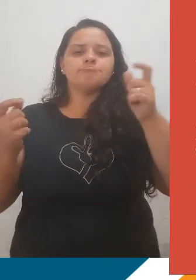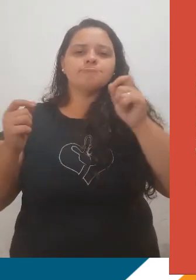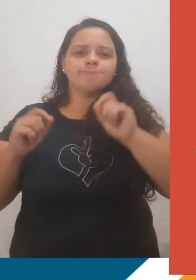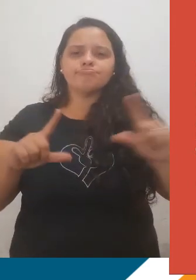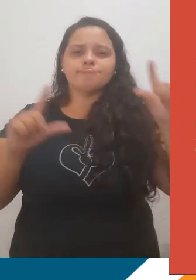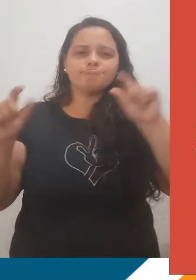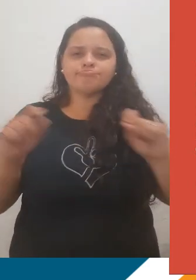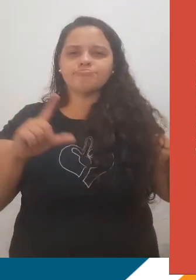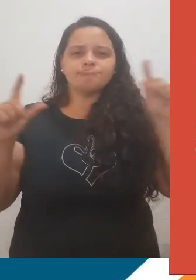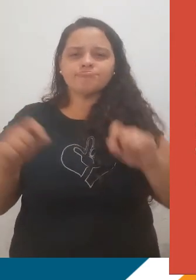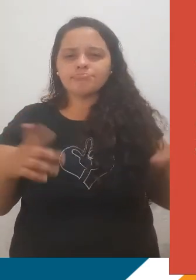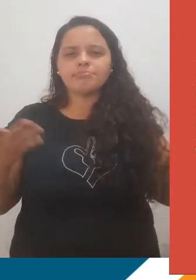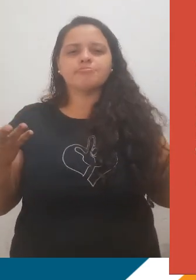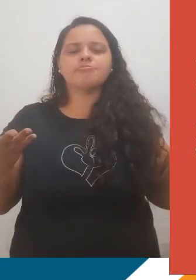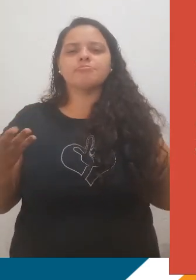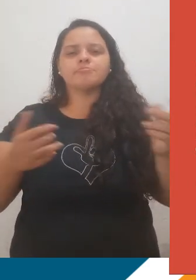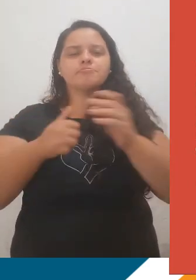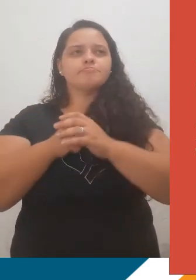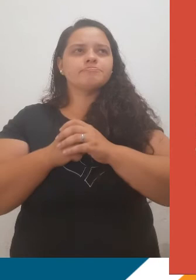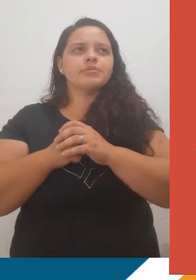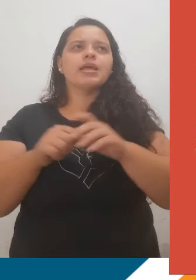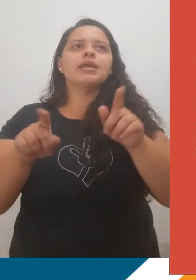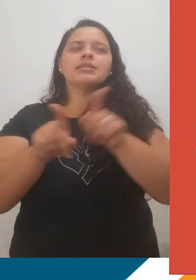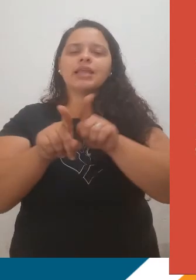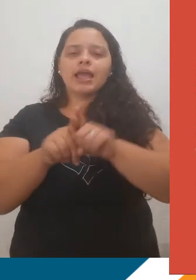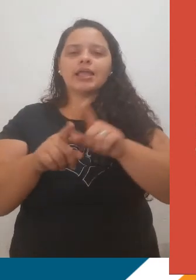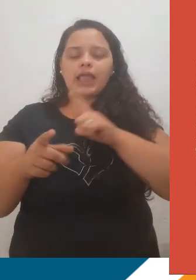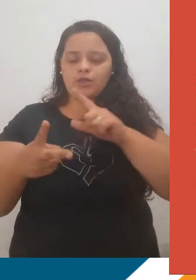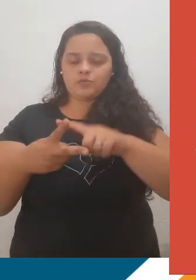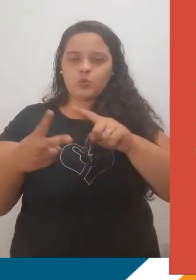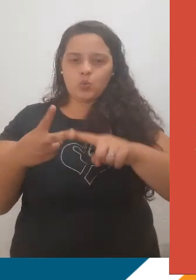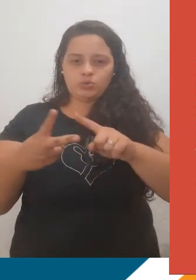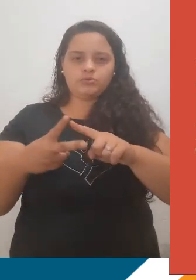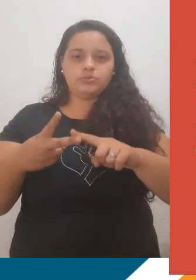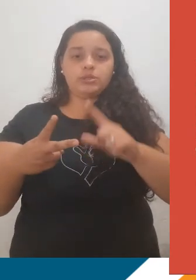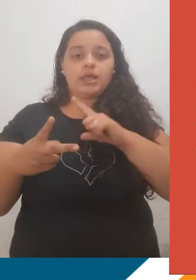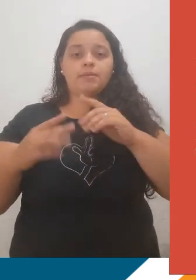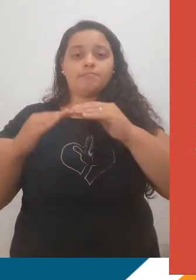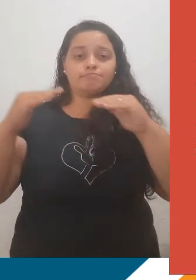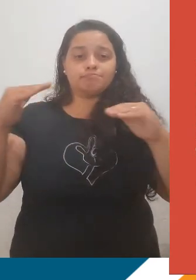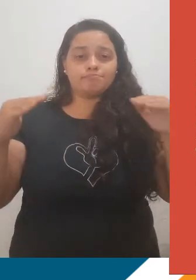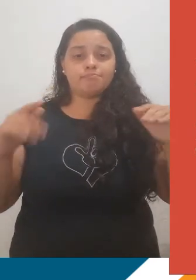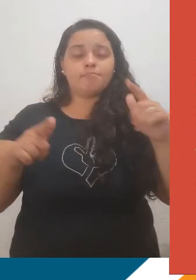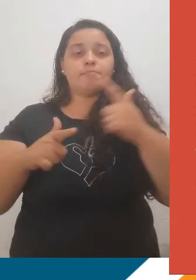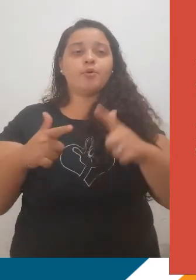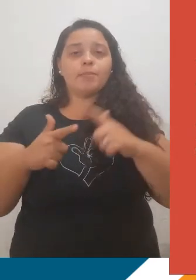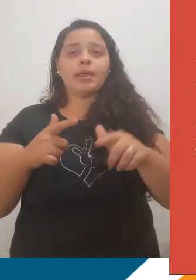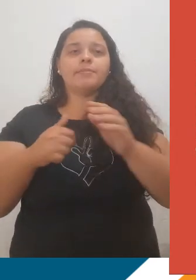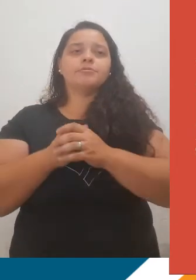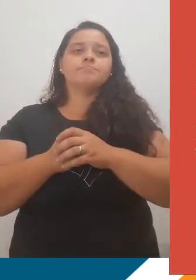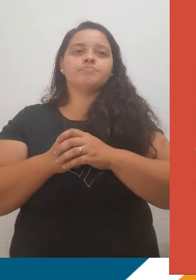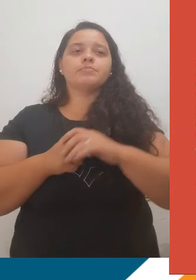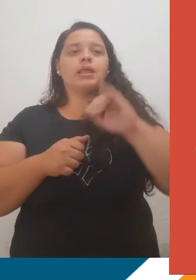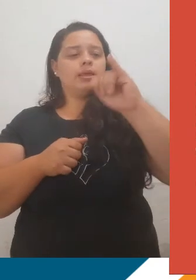órgãos importantes que vão ser também responsáveis por essa instabilidade do período, que são o IPES e o IBAD, né? O Instituto de